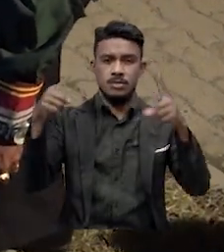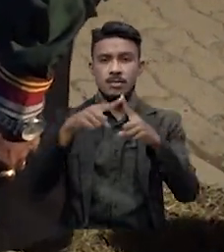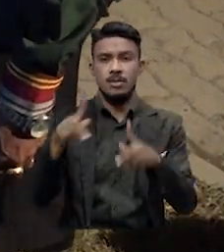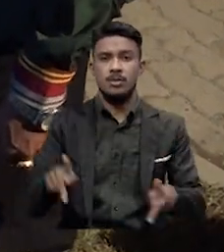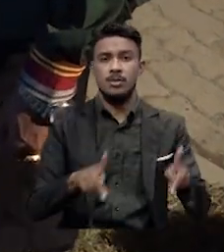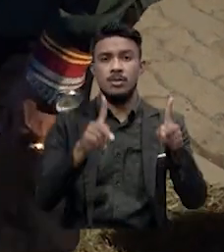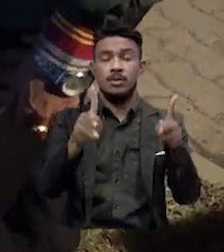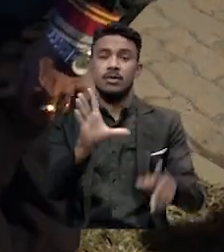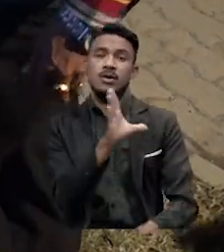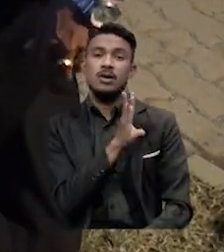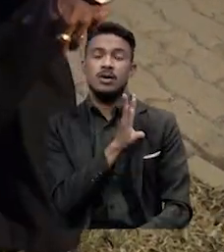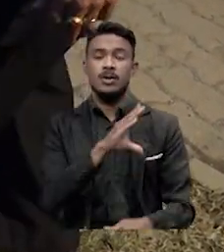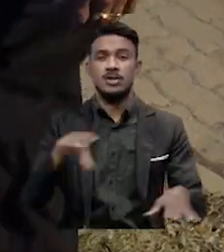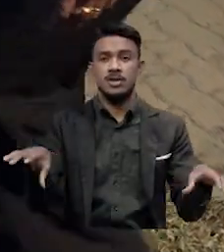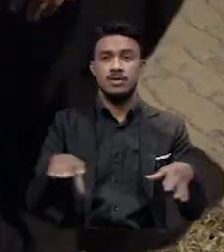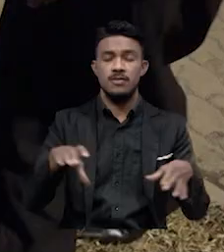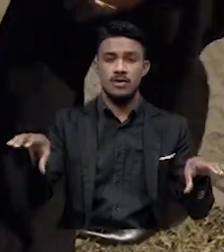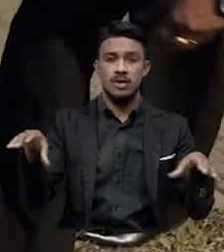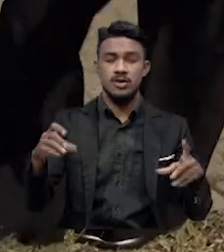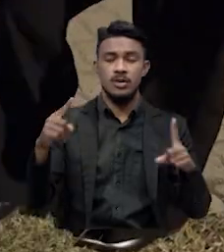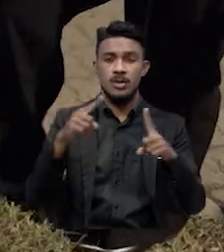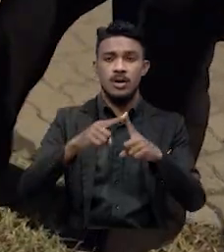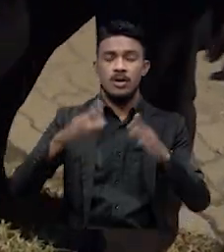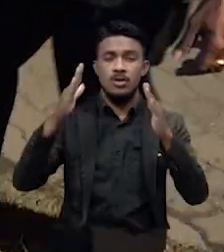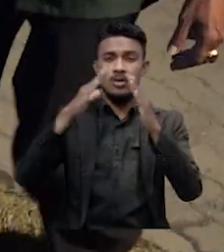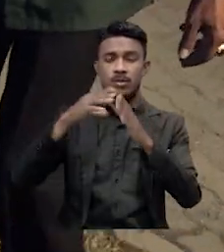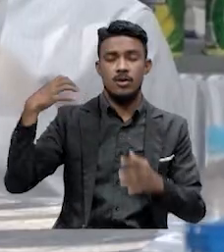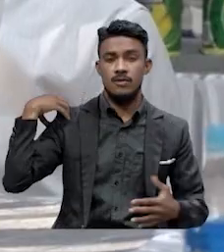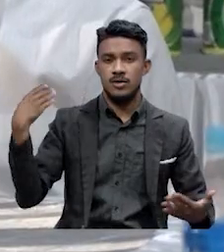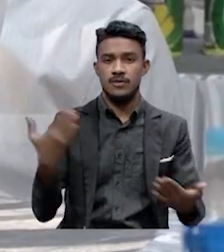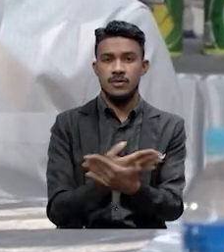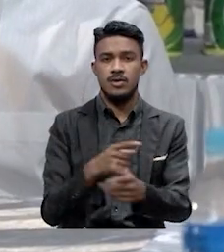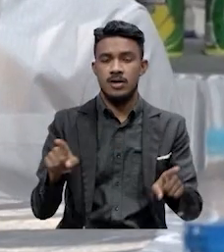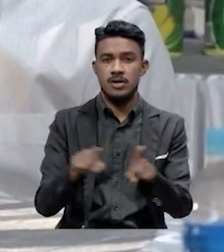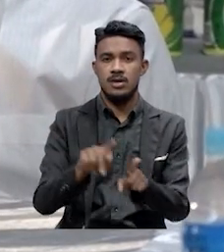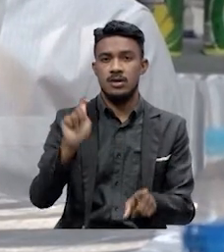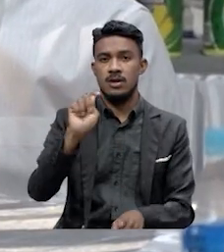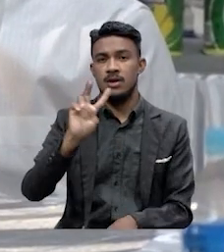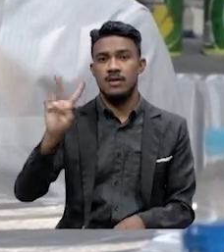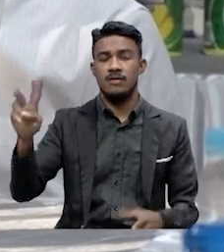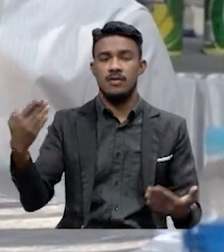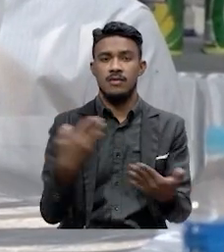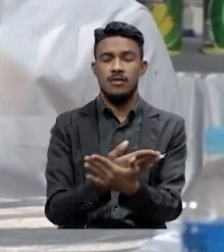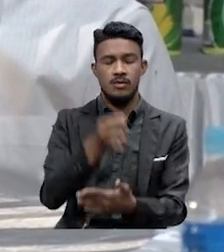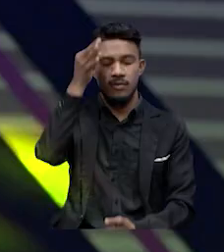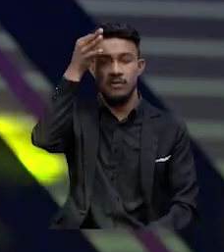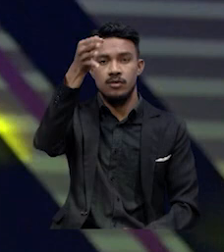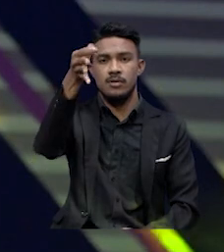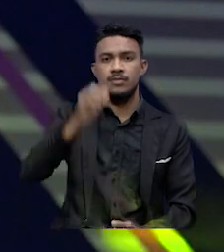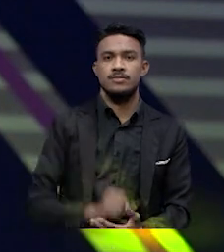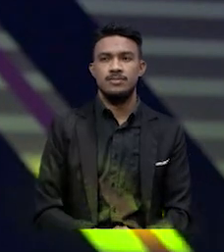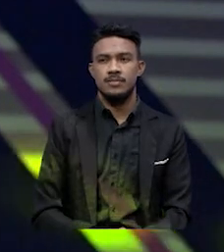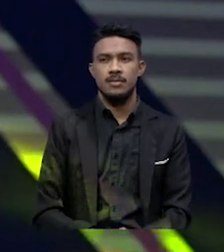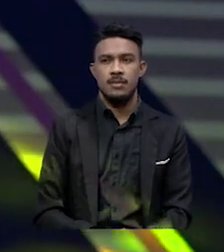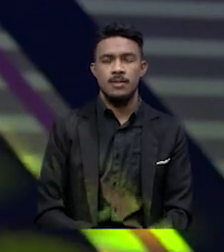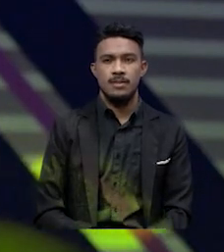espera, reconstrução edifício FON, né? Belesai televisão, nebe moderno e a futuro. Tá,